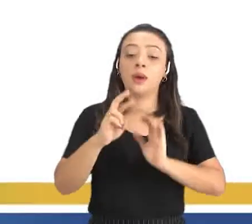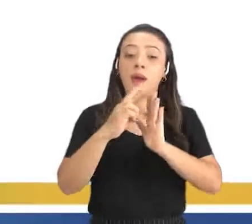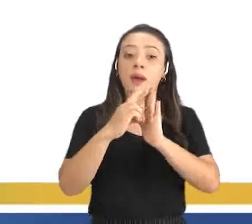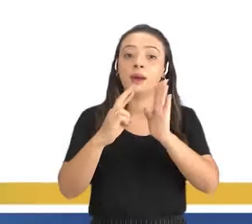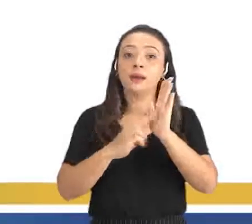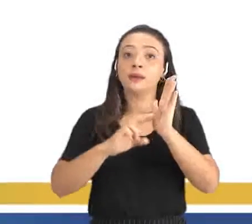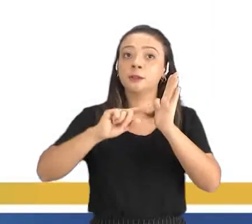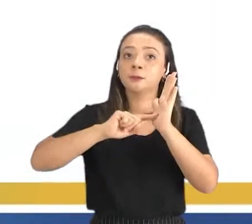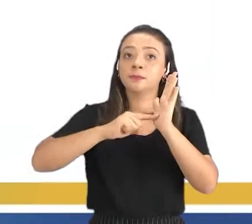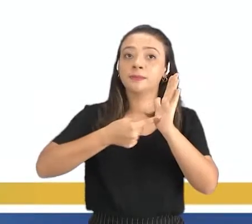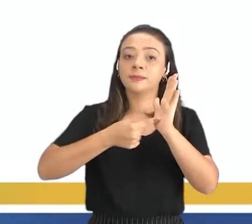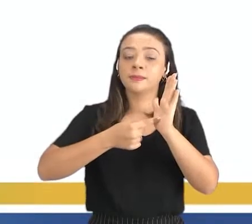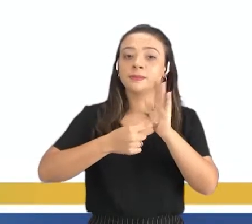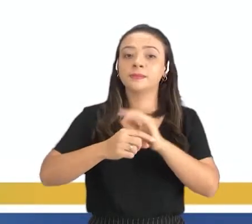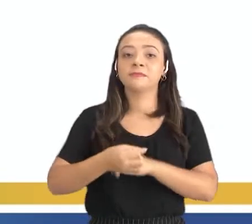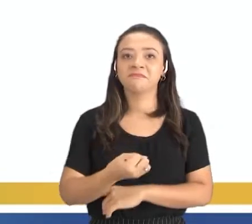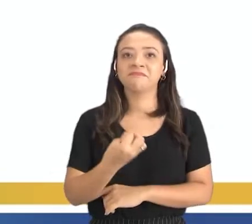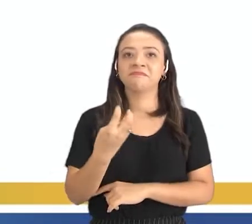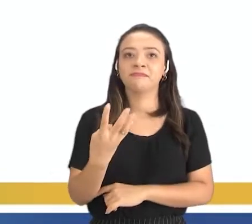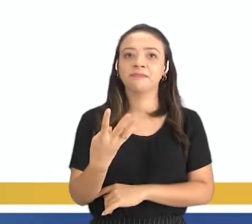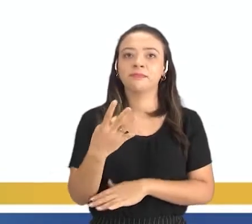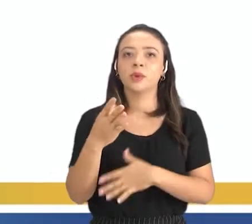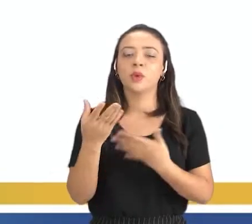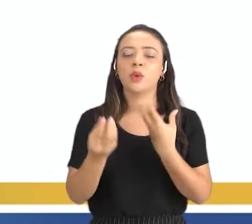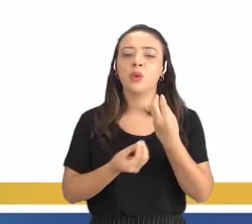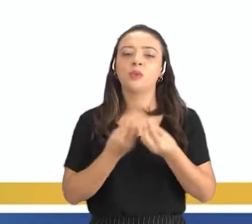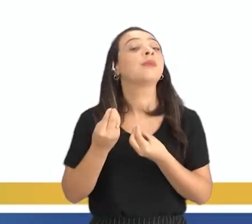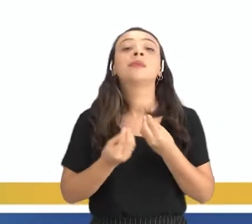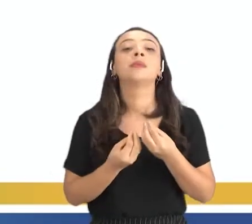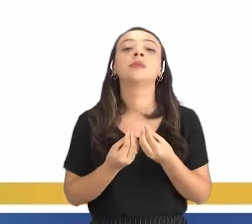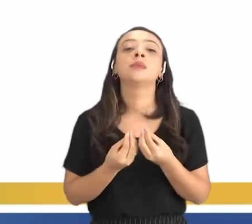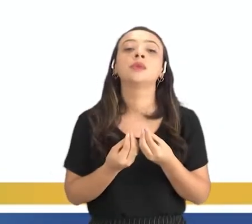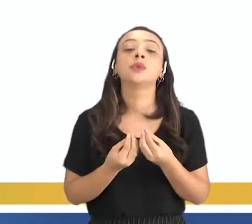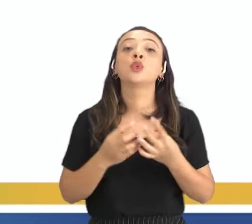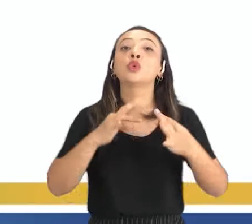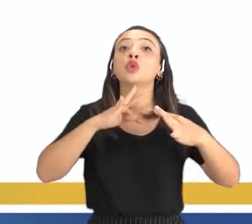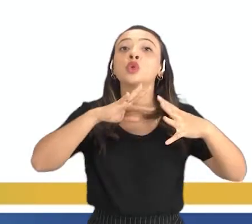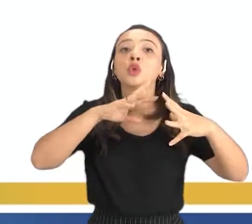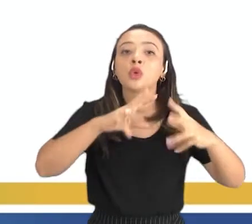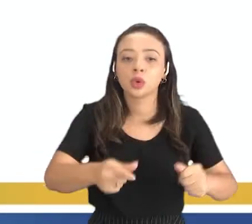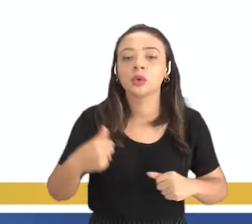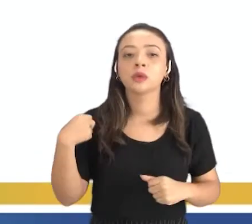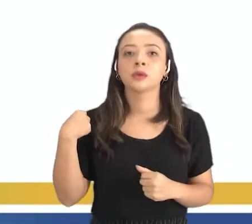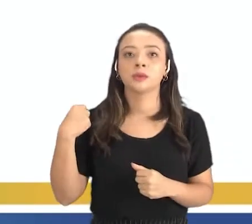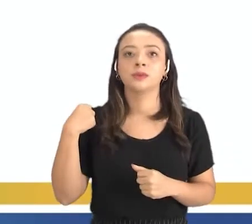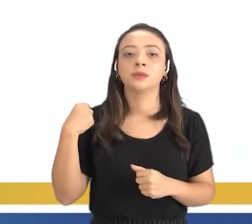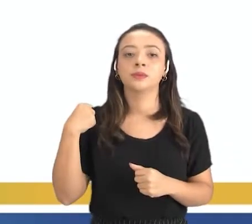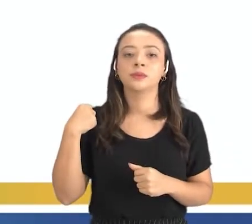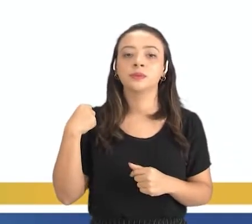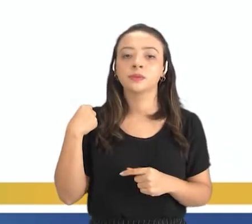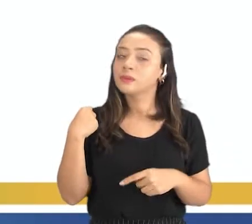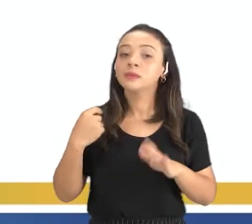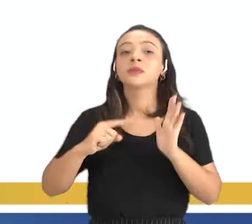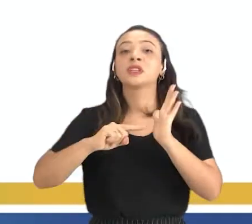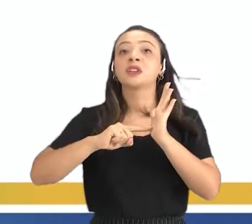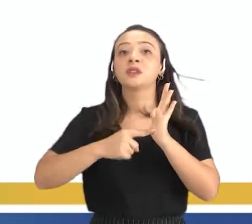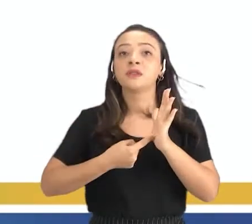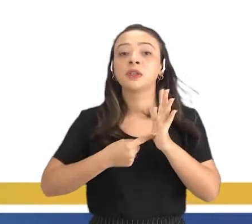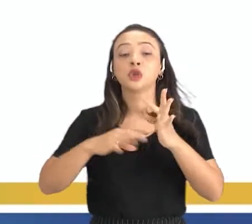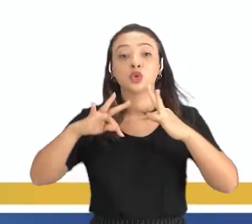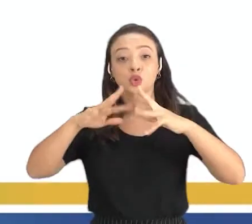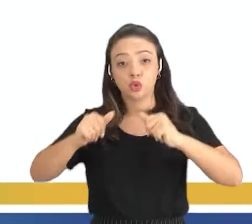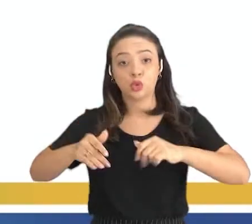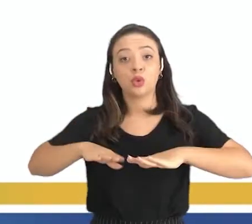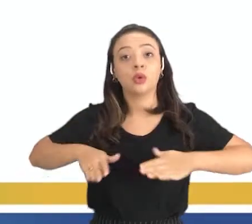princípio multiplicativo da contagem. Então, a gente vai fazer aí o total de camisetas vezes o total de